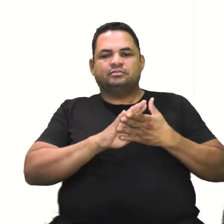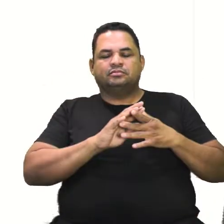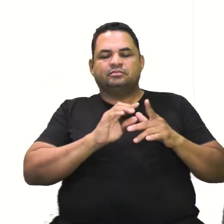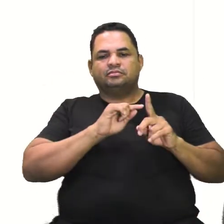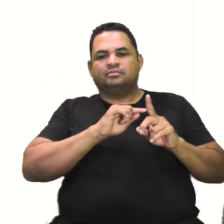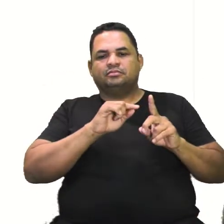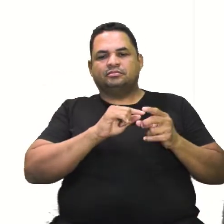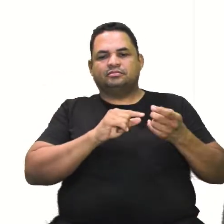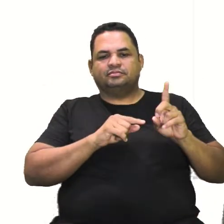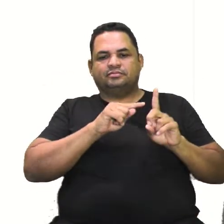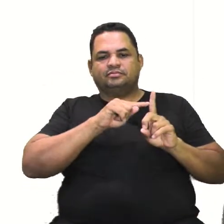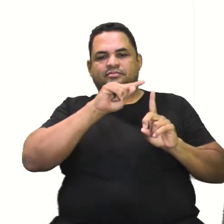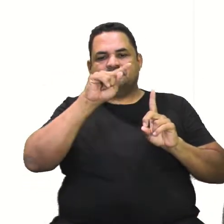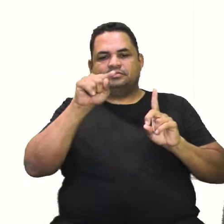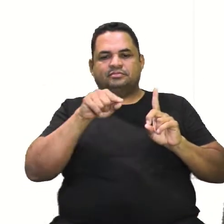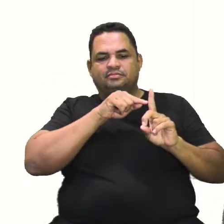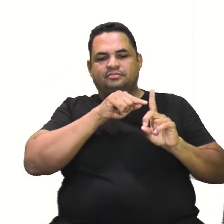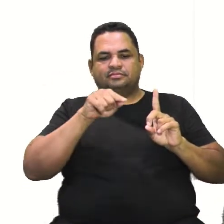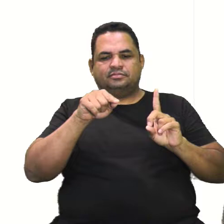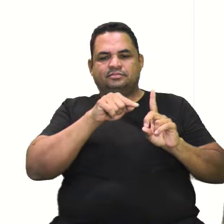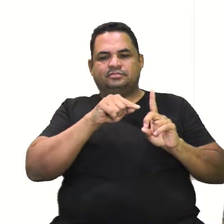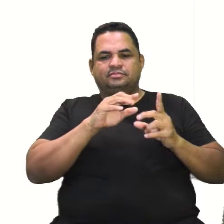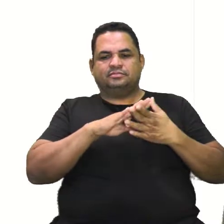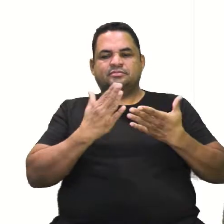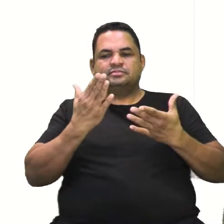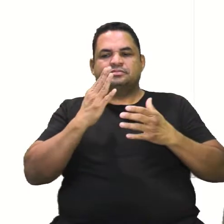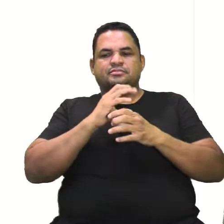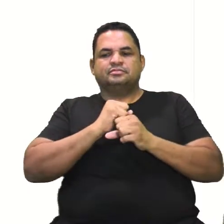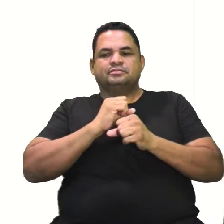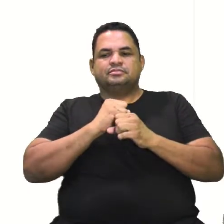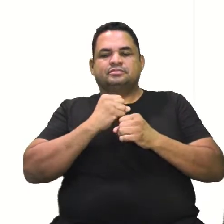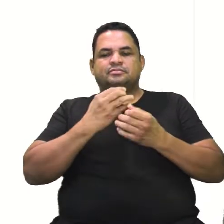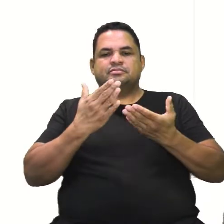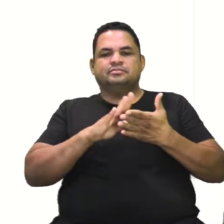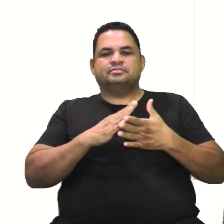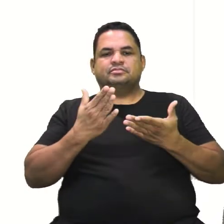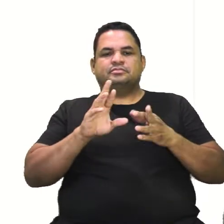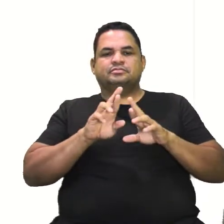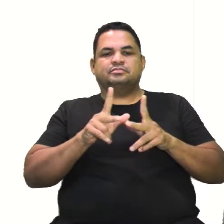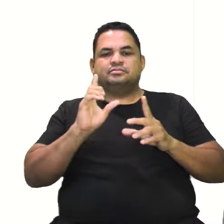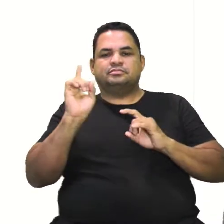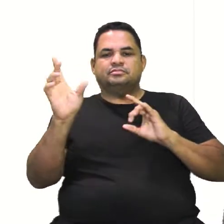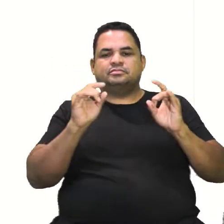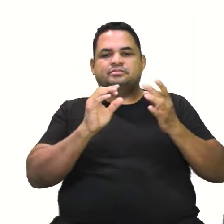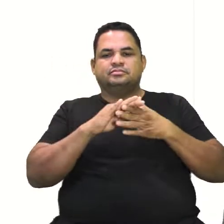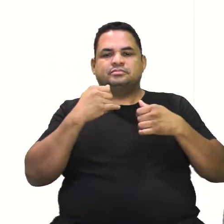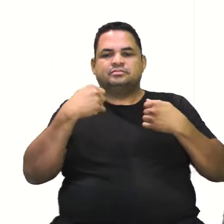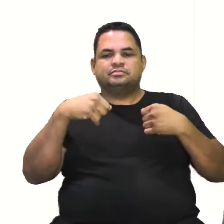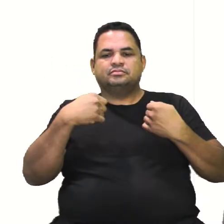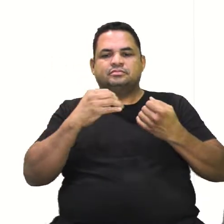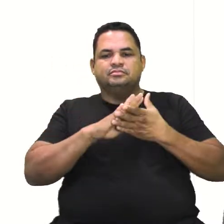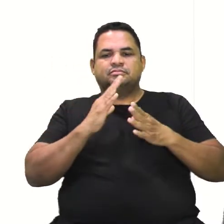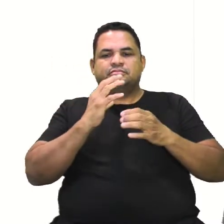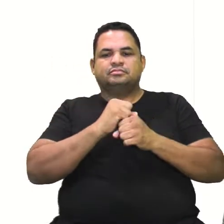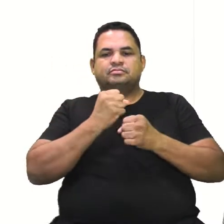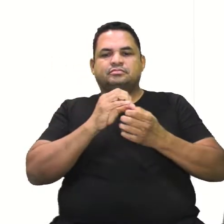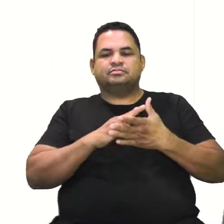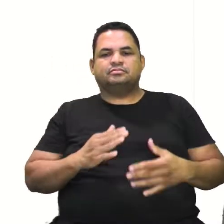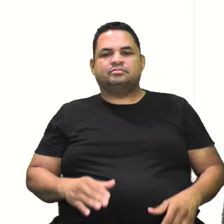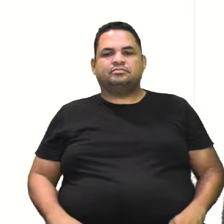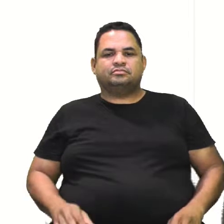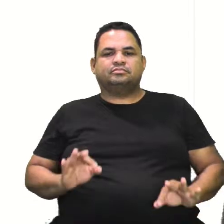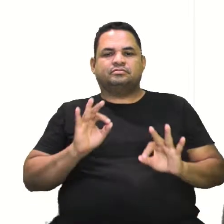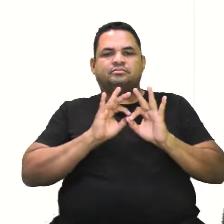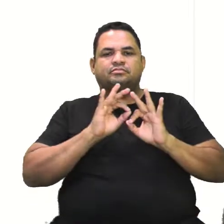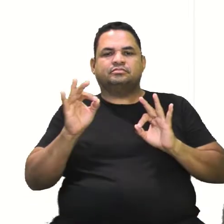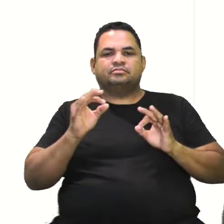que o raio. Então, para a gente saber, nos cálculos, distinguir cada uma, a gente precisa fazer esse cálculo entre